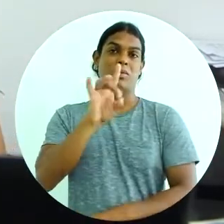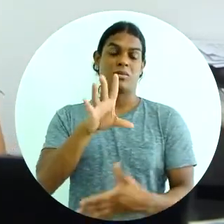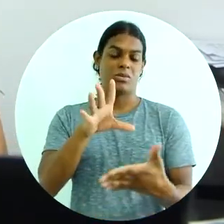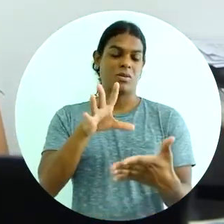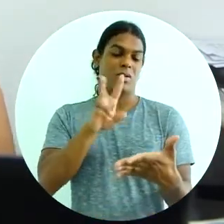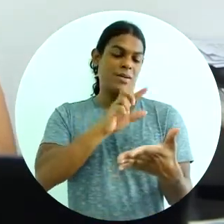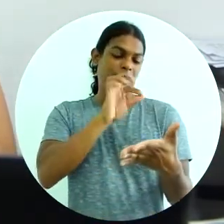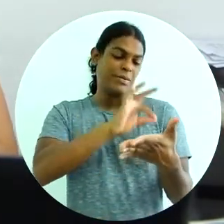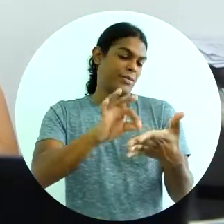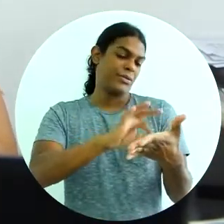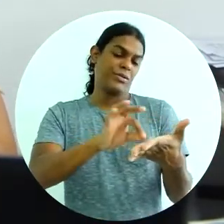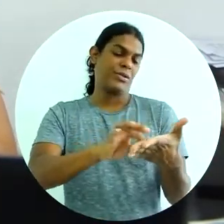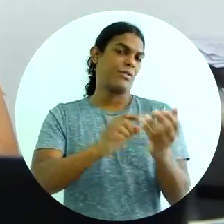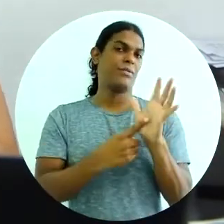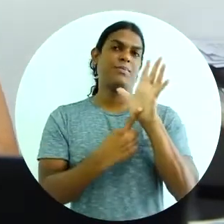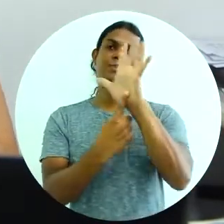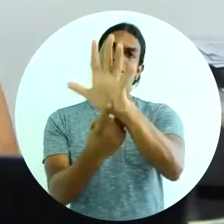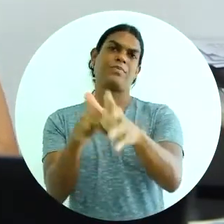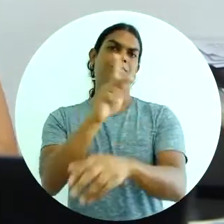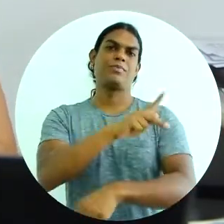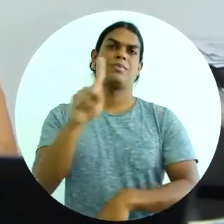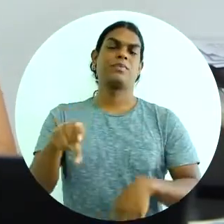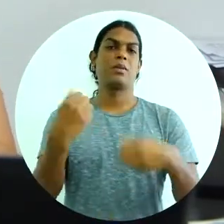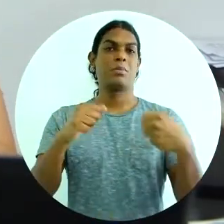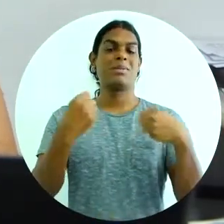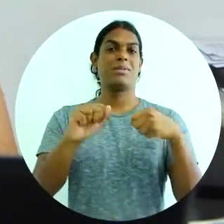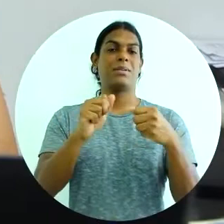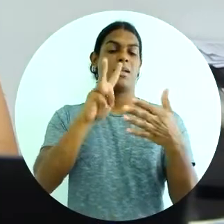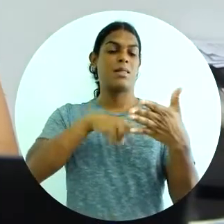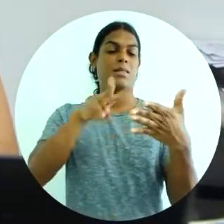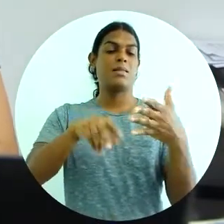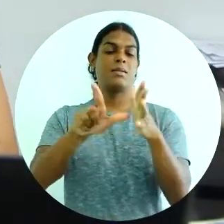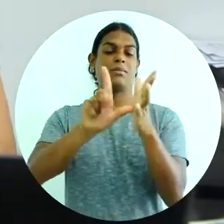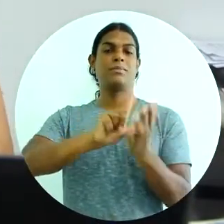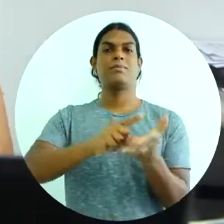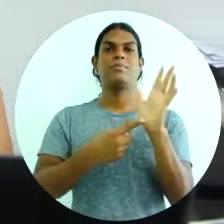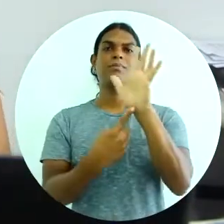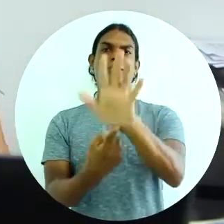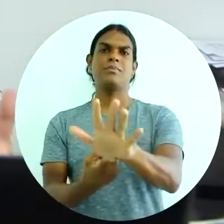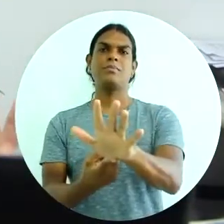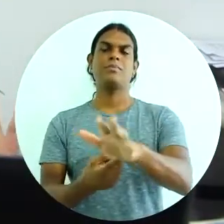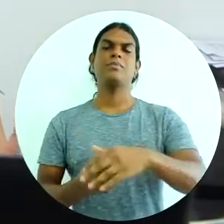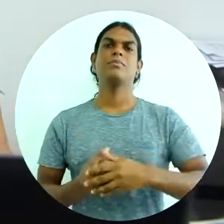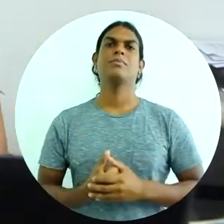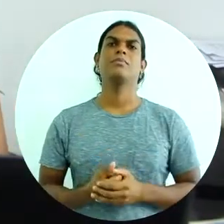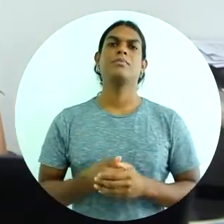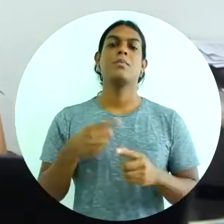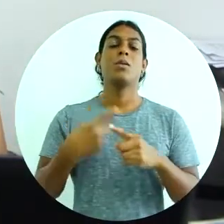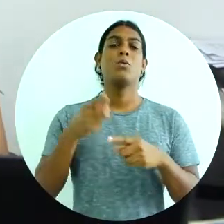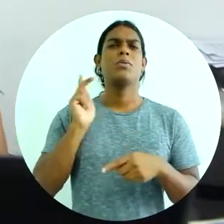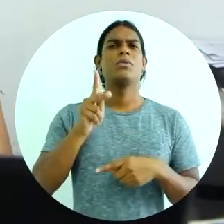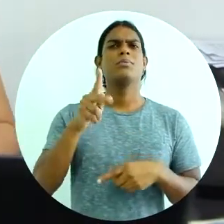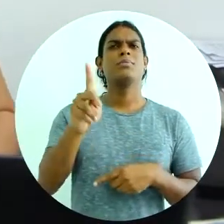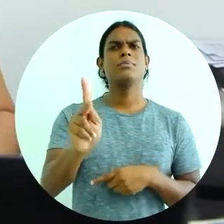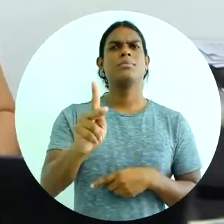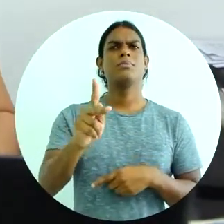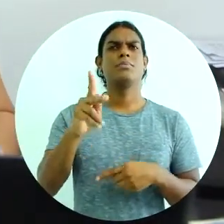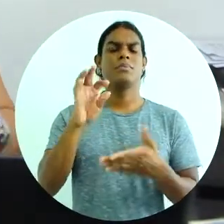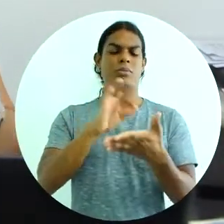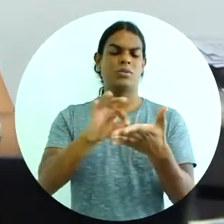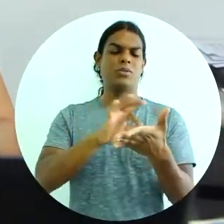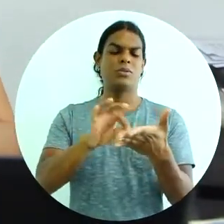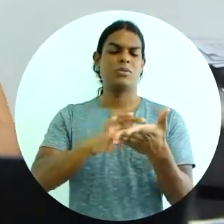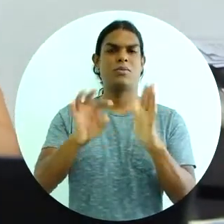já é suficiente para você ter entendido a perspectiva do seu texto. Porque a gente sempre, ao escrever o texto,